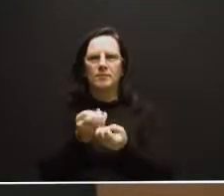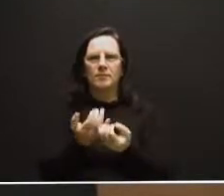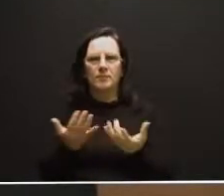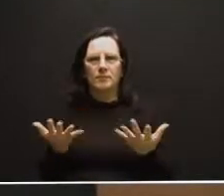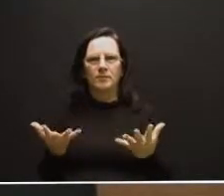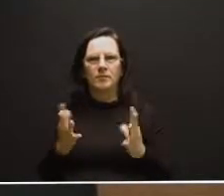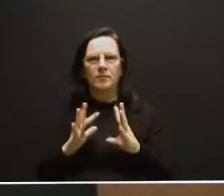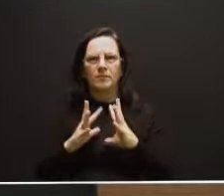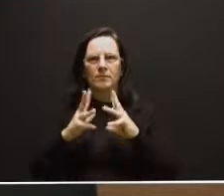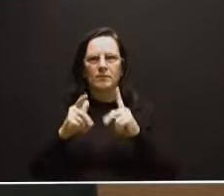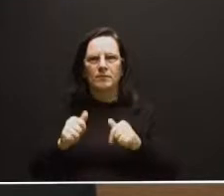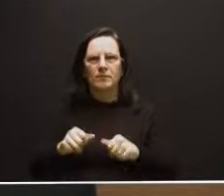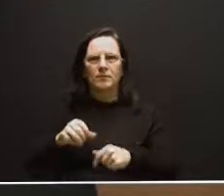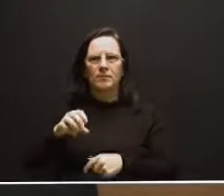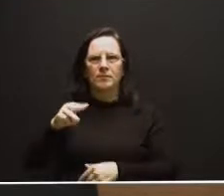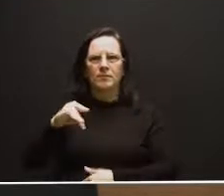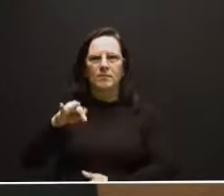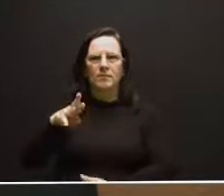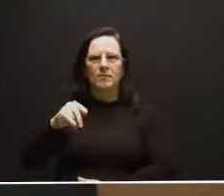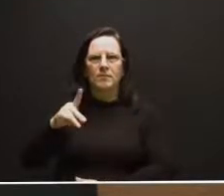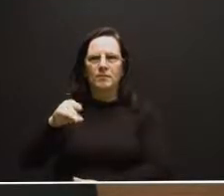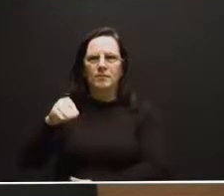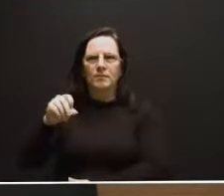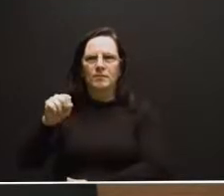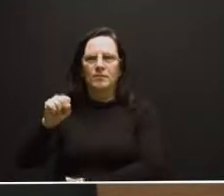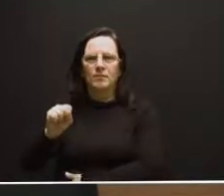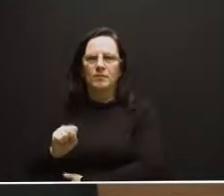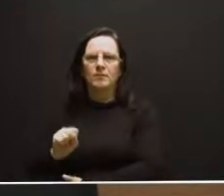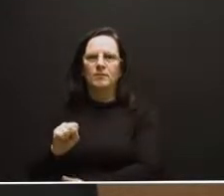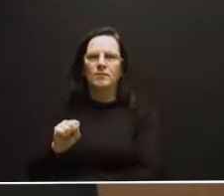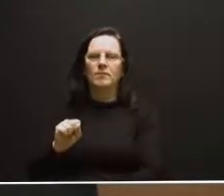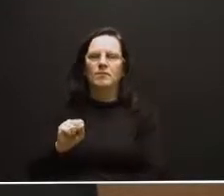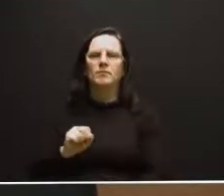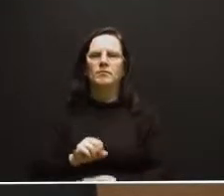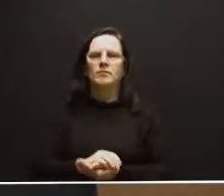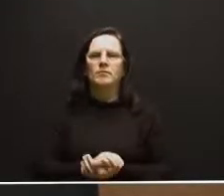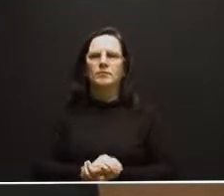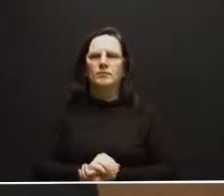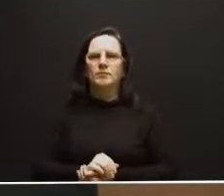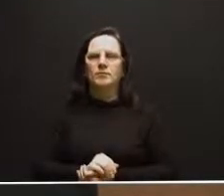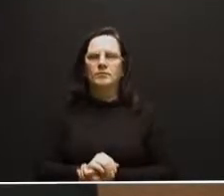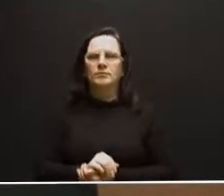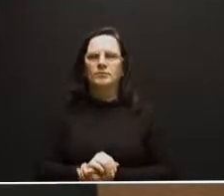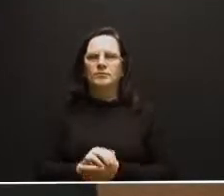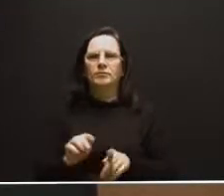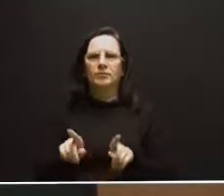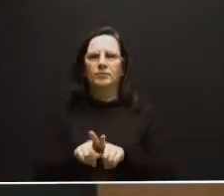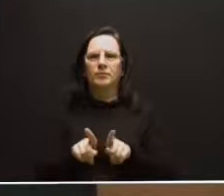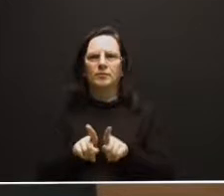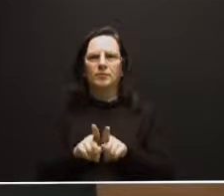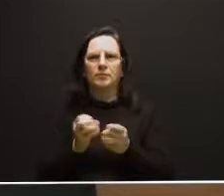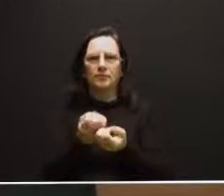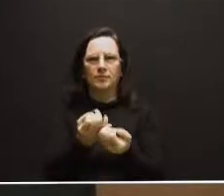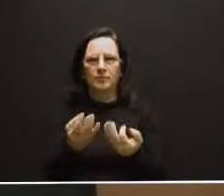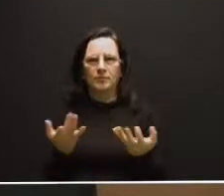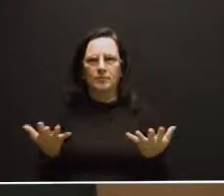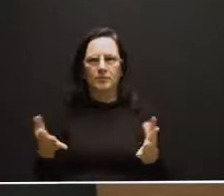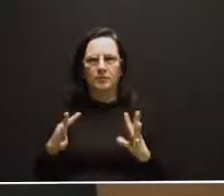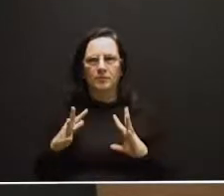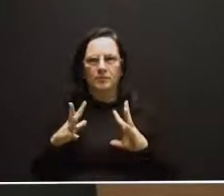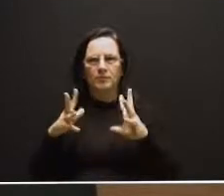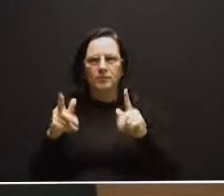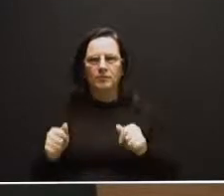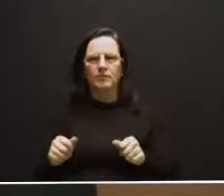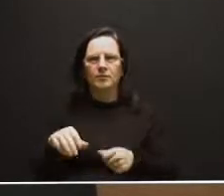maria das dores santana no vale verde encaminha-se manutenção no leito carroçável da rua